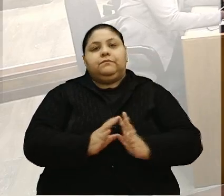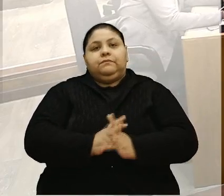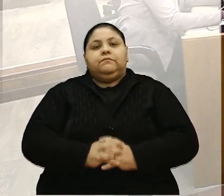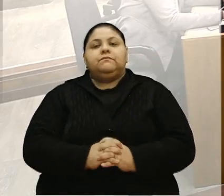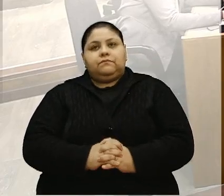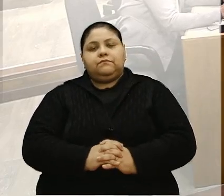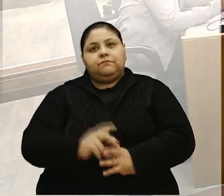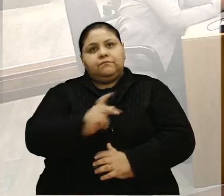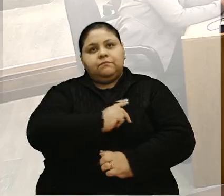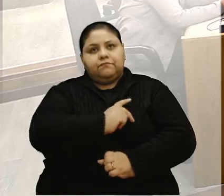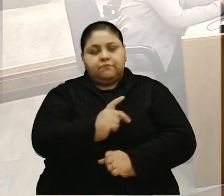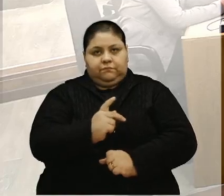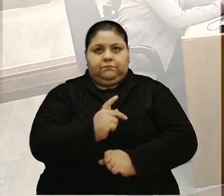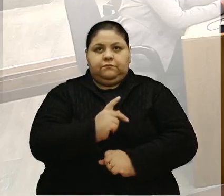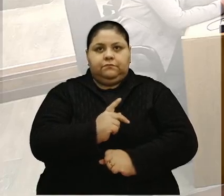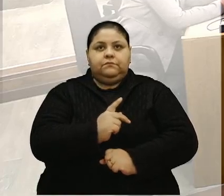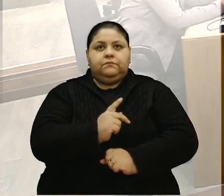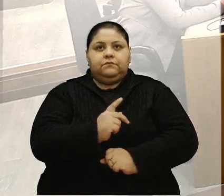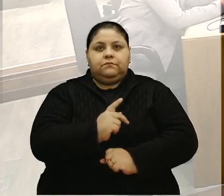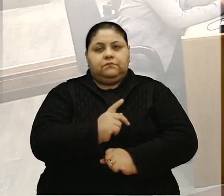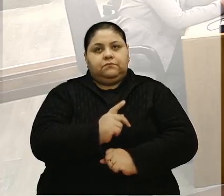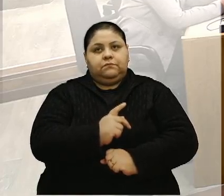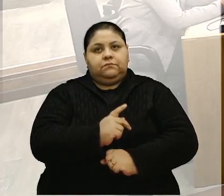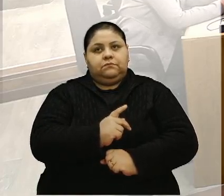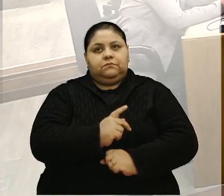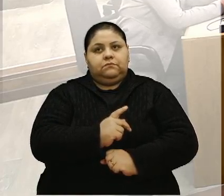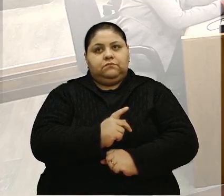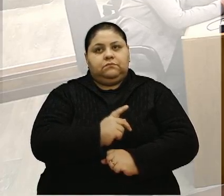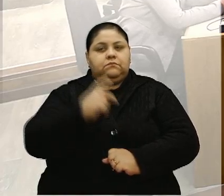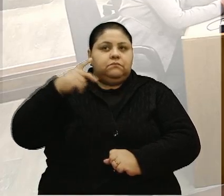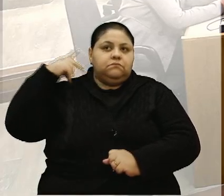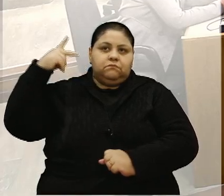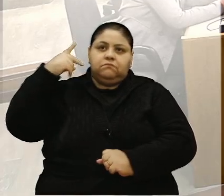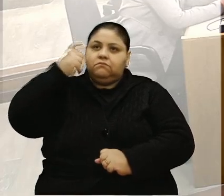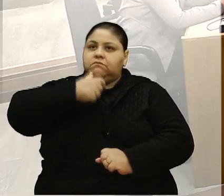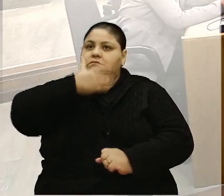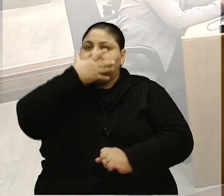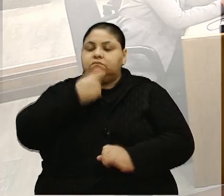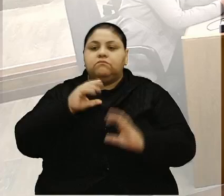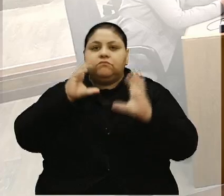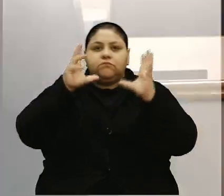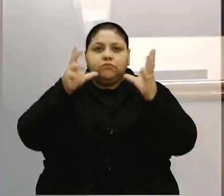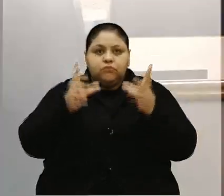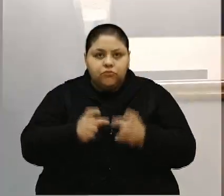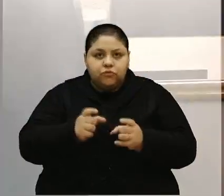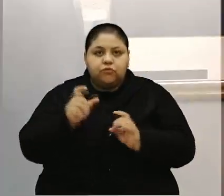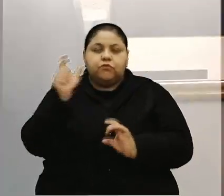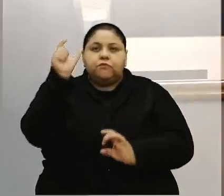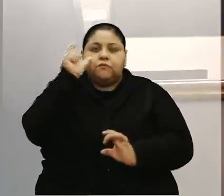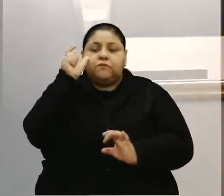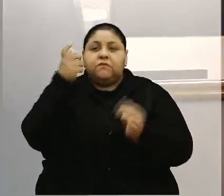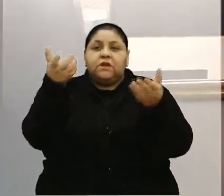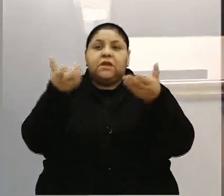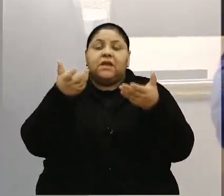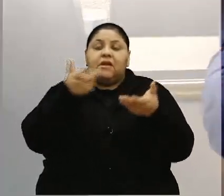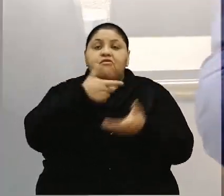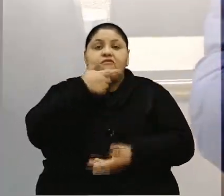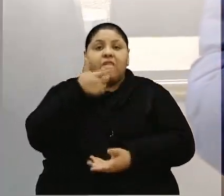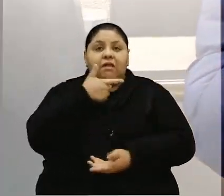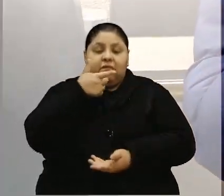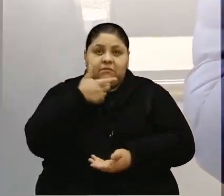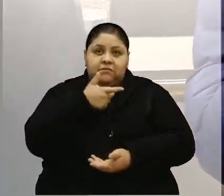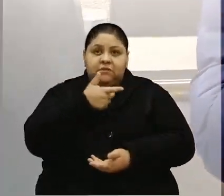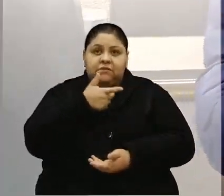Senhora presidente, caros colegas vereadores e todos aqueles que nos assistem, quero ressaltar